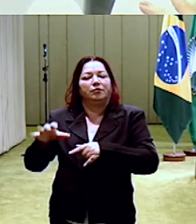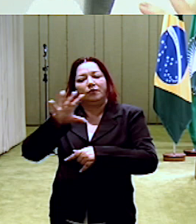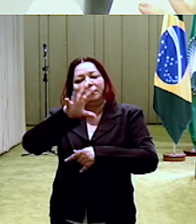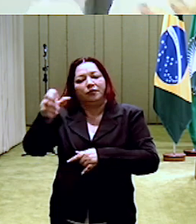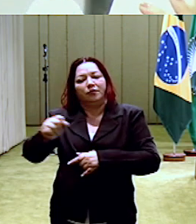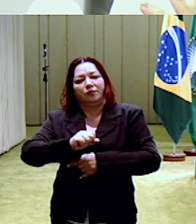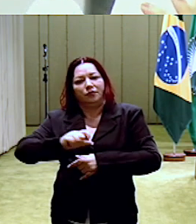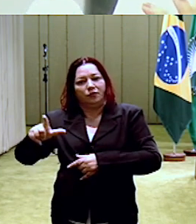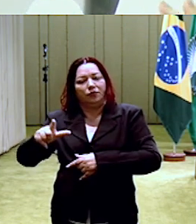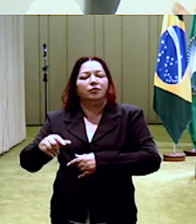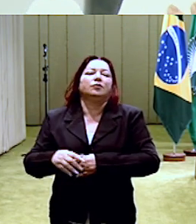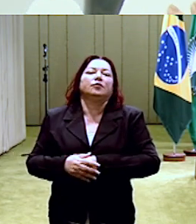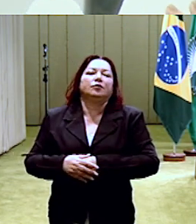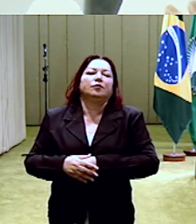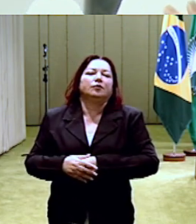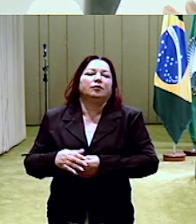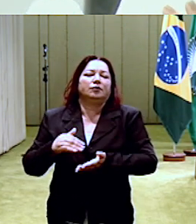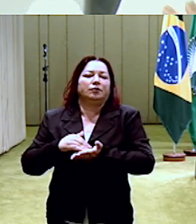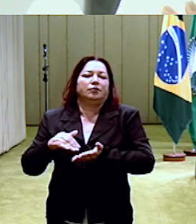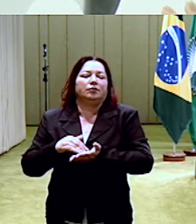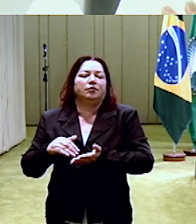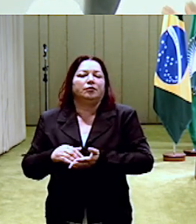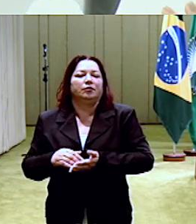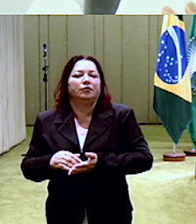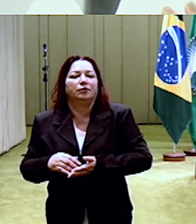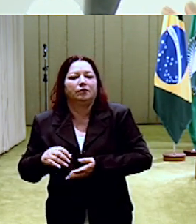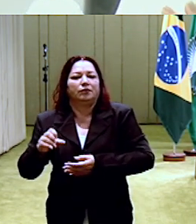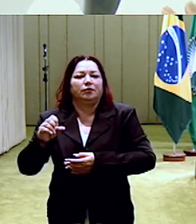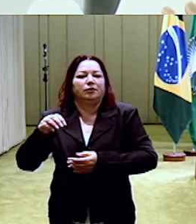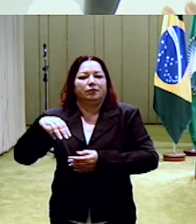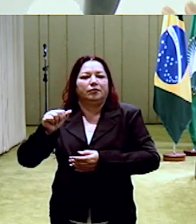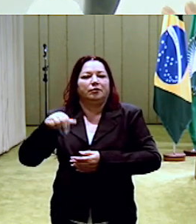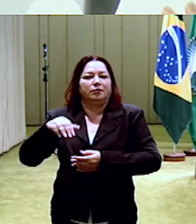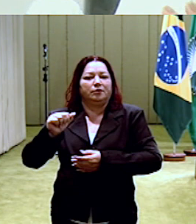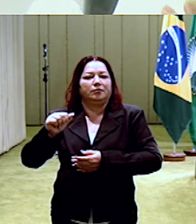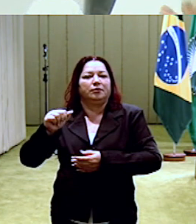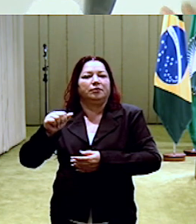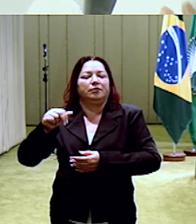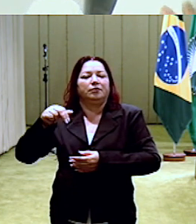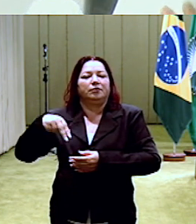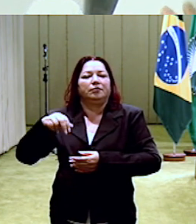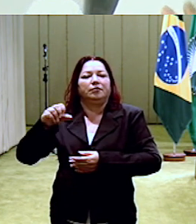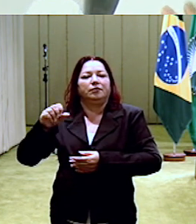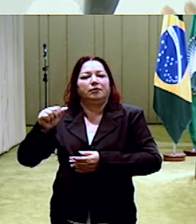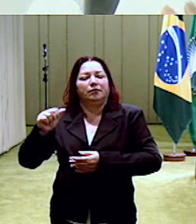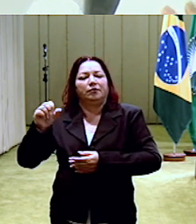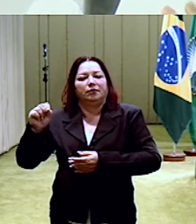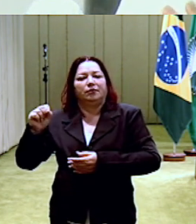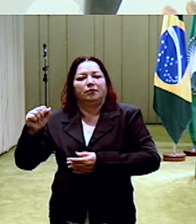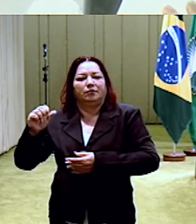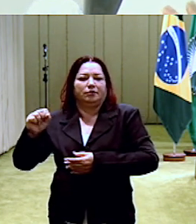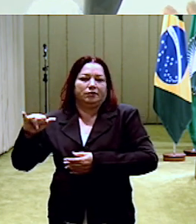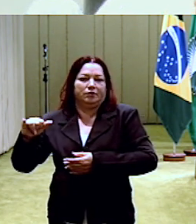mas aqui no Standard Bank Brasil. A senhora Sara Massassi, ou Mama Massassi, que está por videoconferência, e